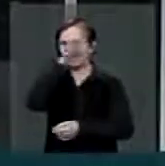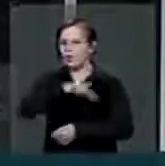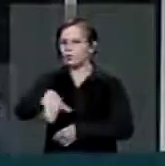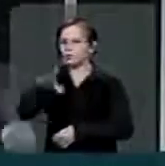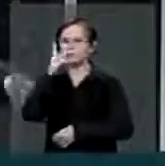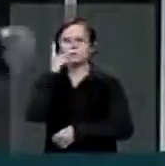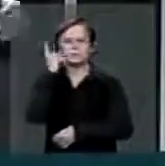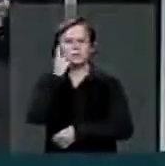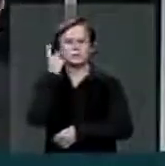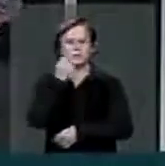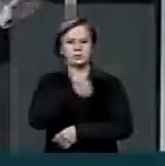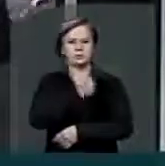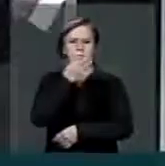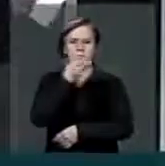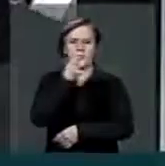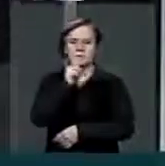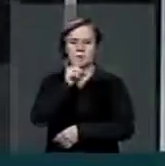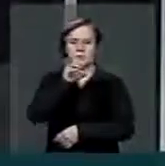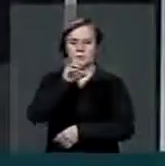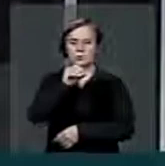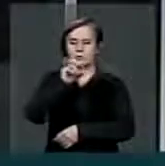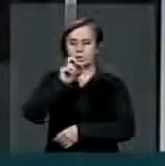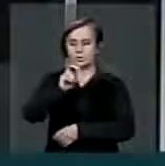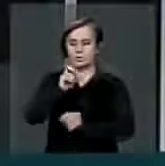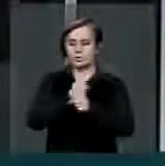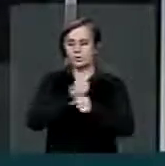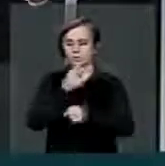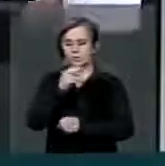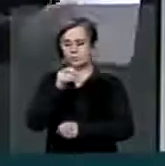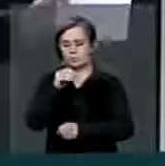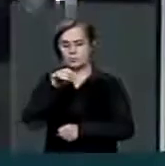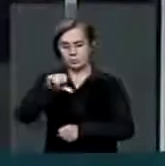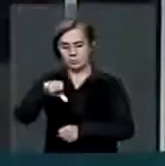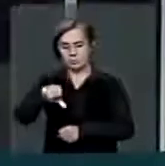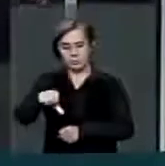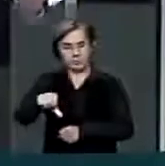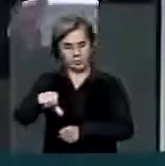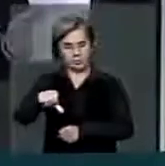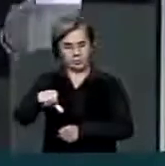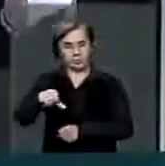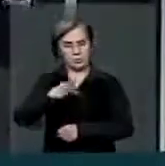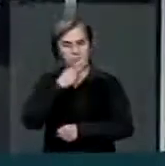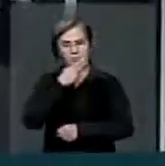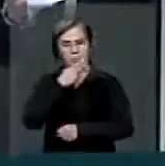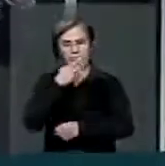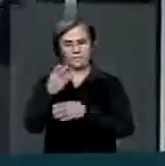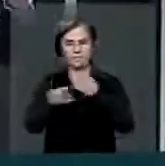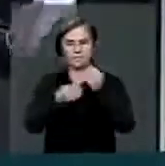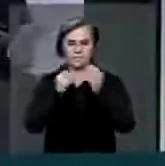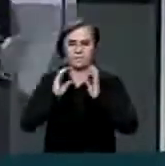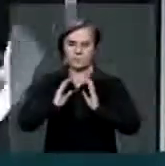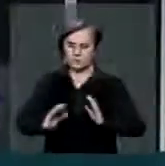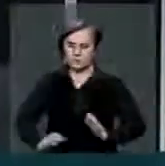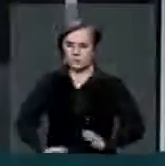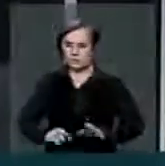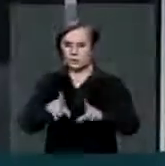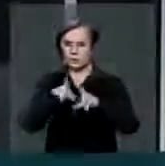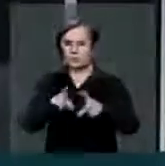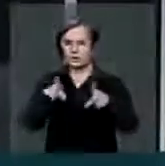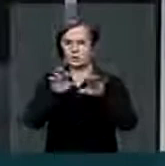Projeto 4805 de 2009, projeto de minha autoria, conhecido como Cidadão